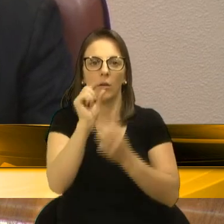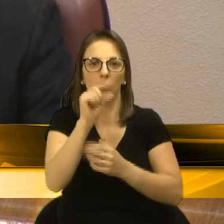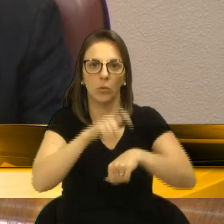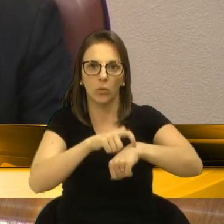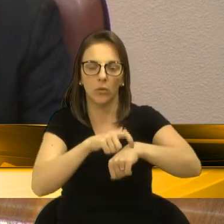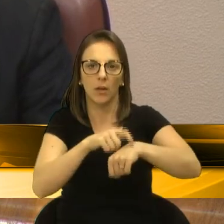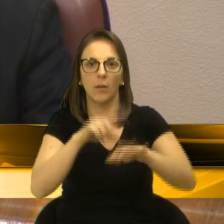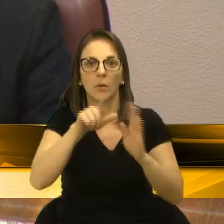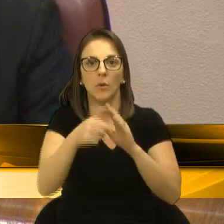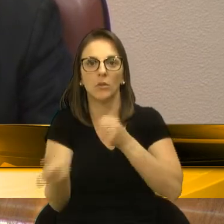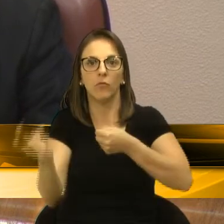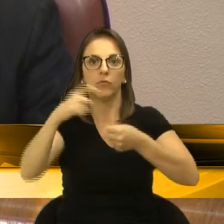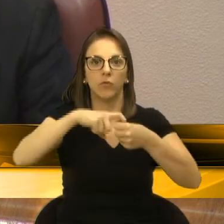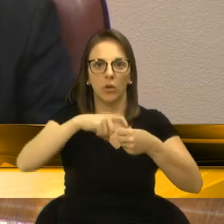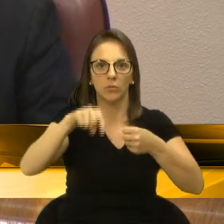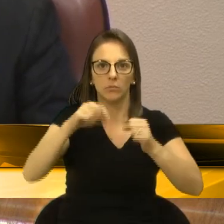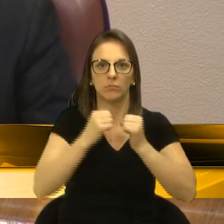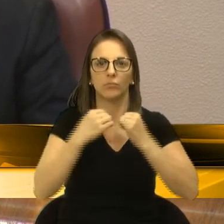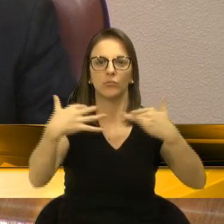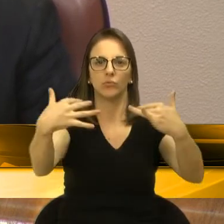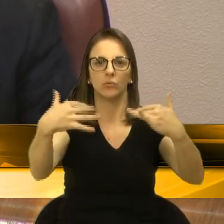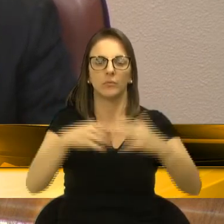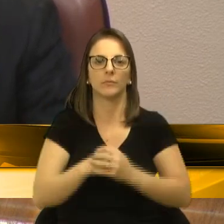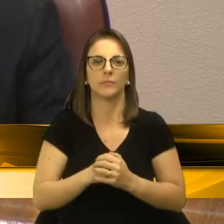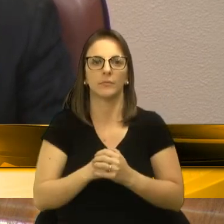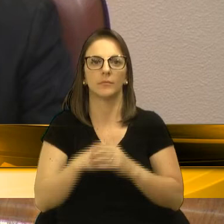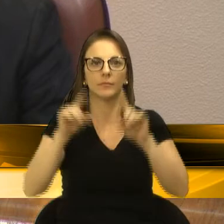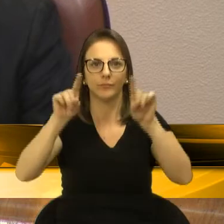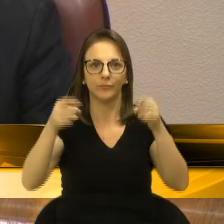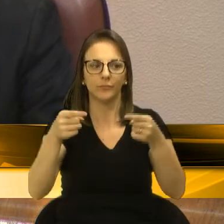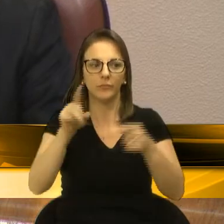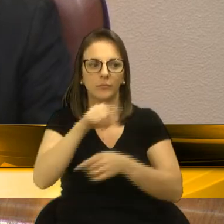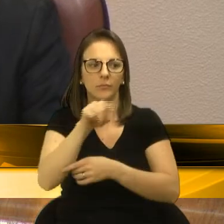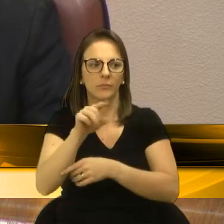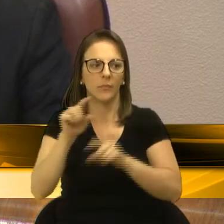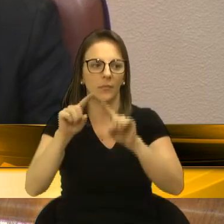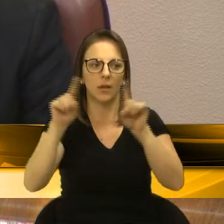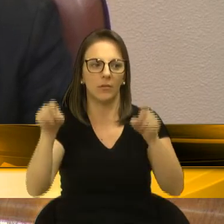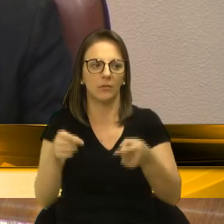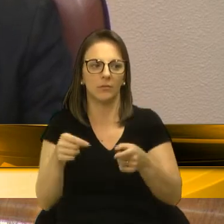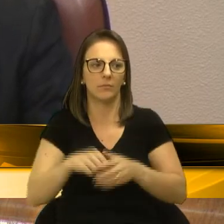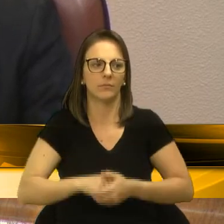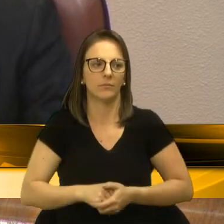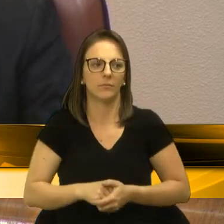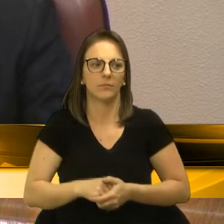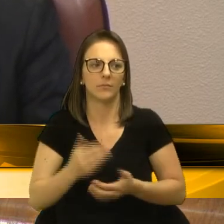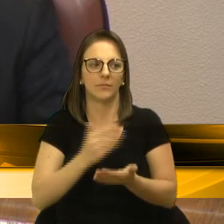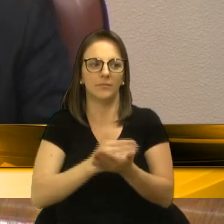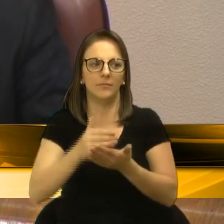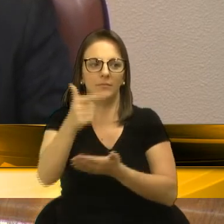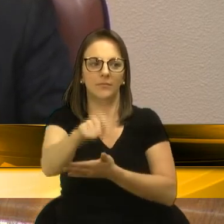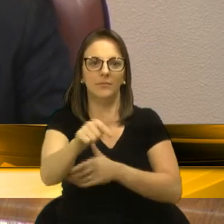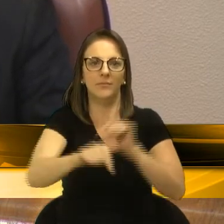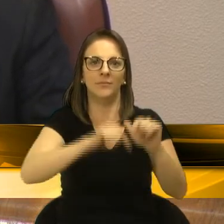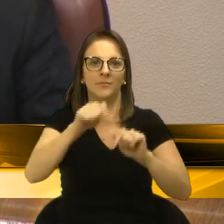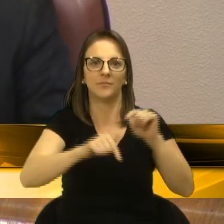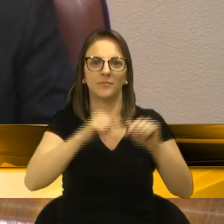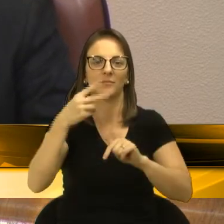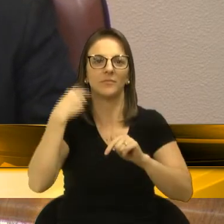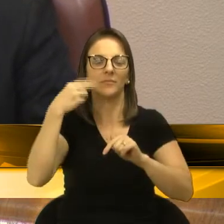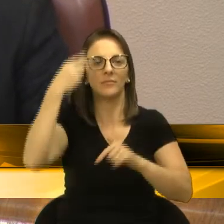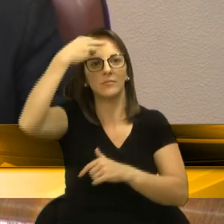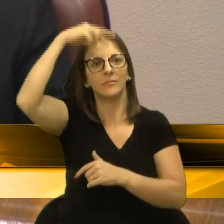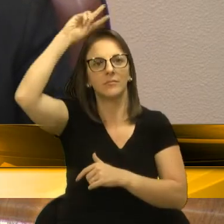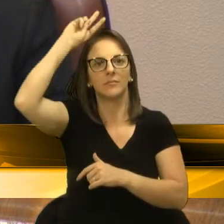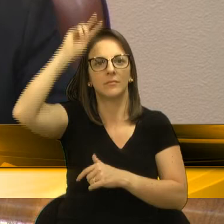ao nosso plenário. Abre parênteses, sessão suspensa, fecha parênteses. Reabertos os trabalhos. Vereador Edson da Rosa, MDB. Questão de ordem,